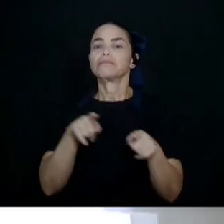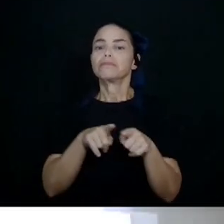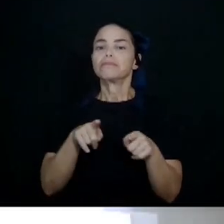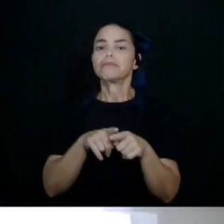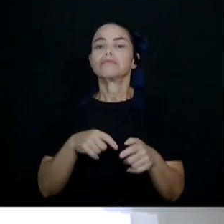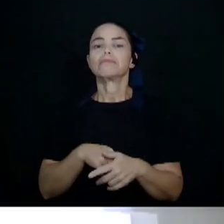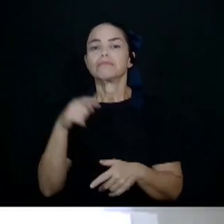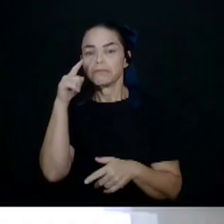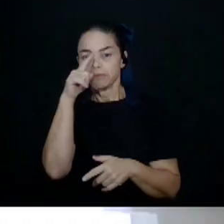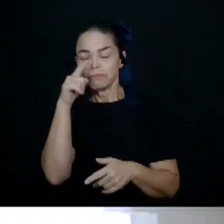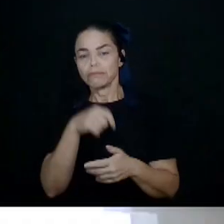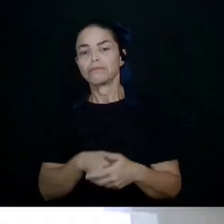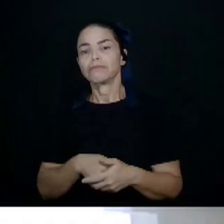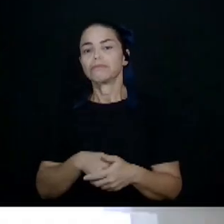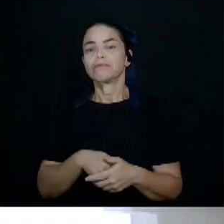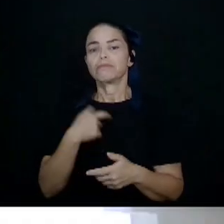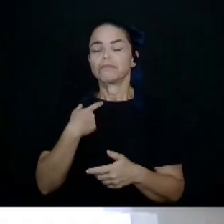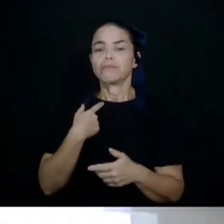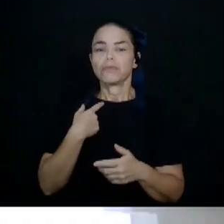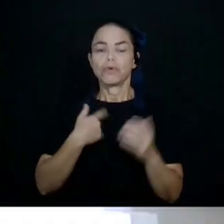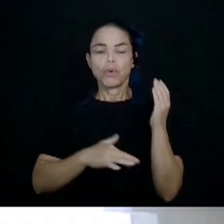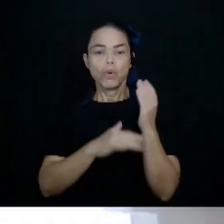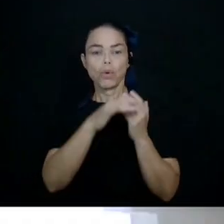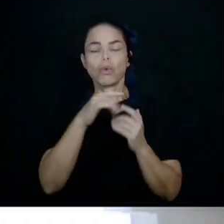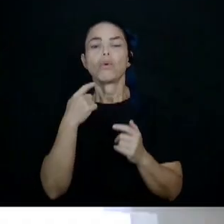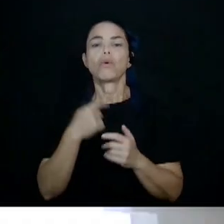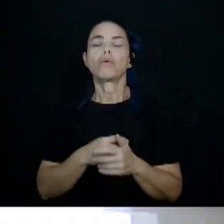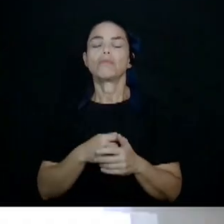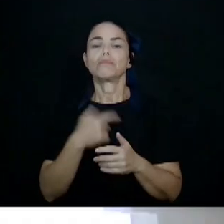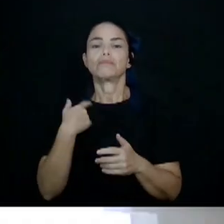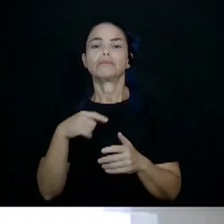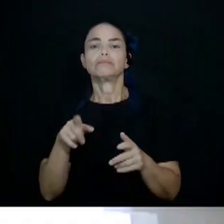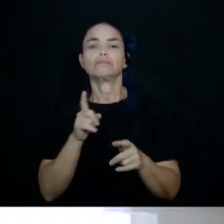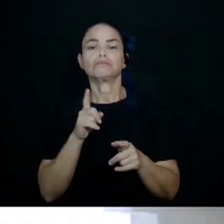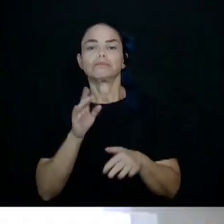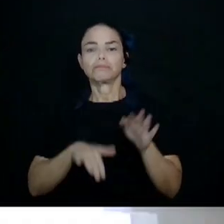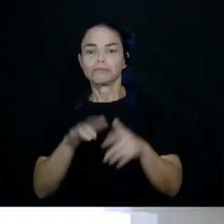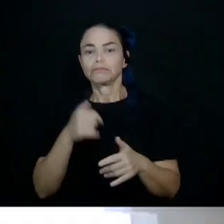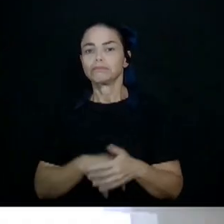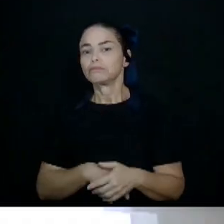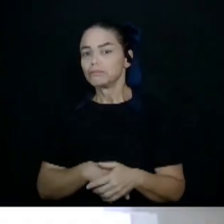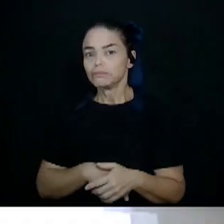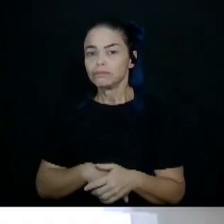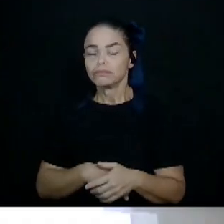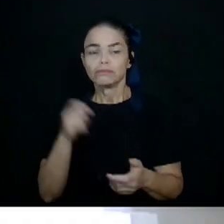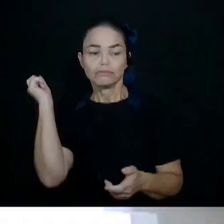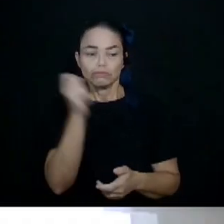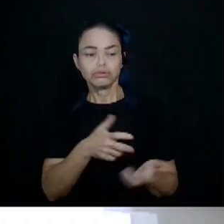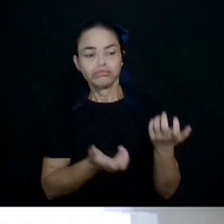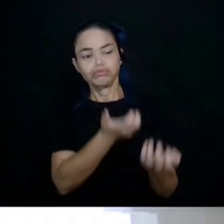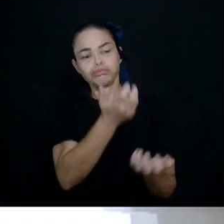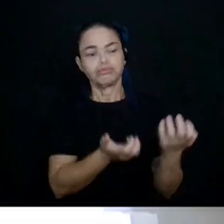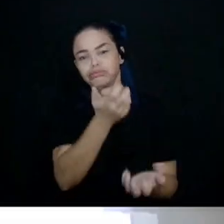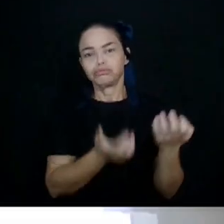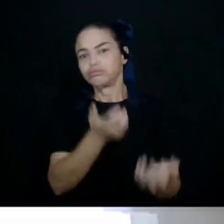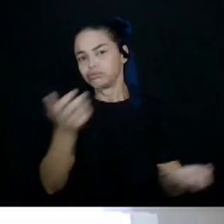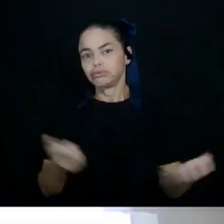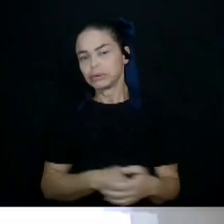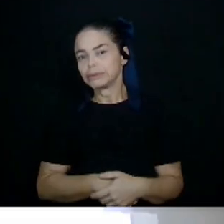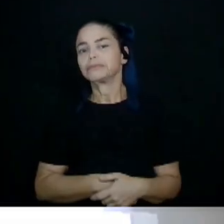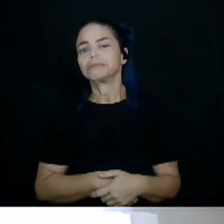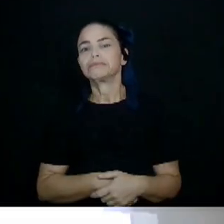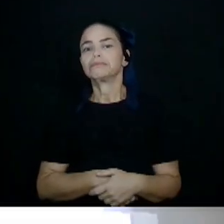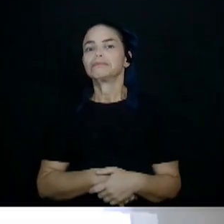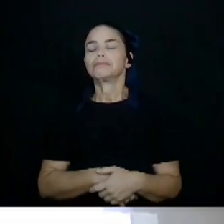Imagine que muitas vezes esse acúmulo pode levar, às vezes, até uma questão de incêndio, dependendo do que a pessoa acumula, riscos de